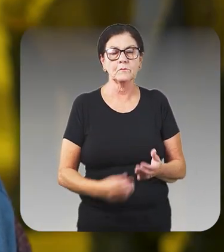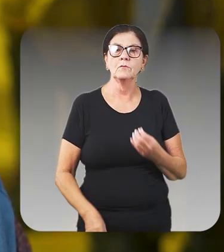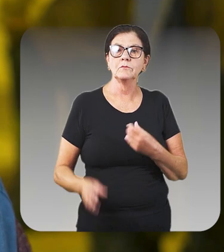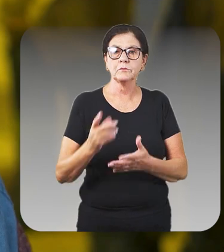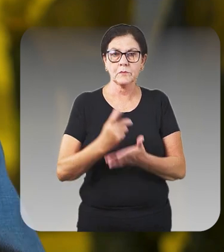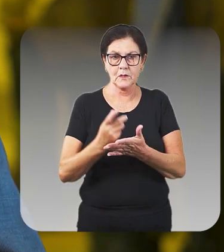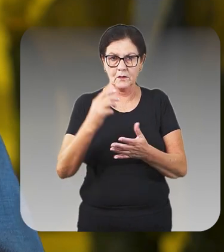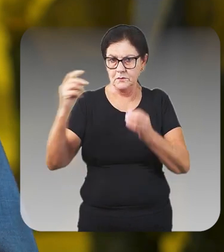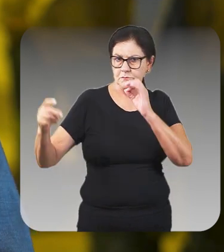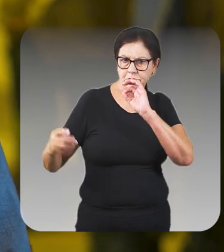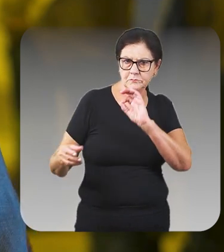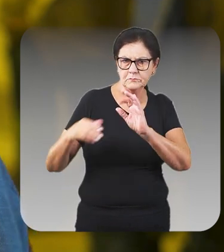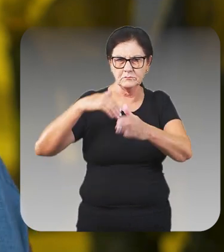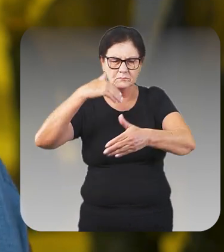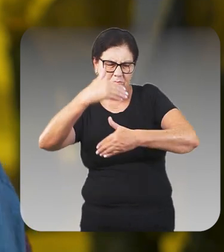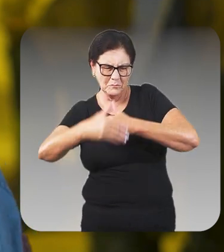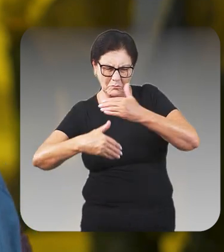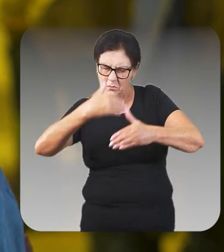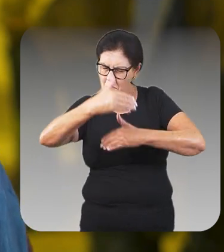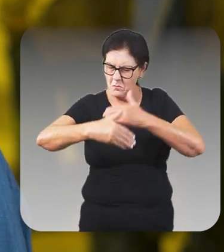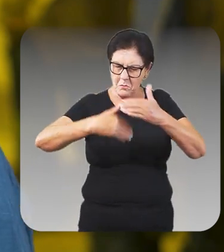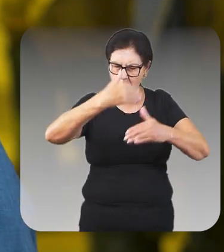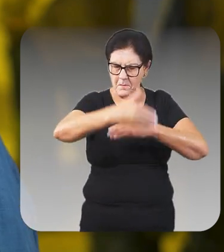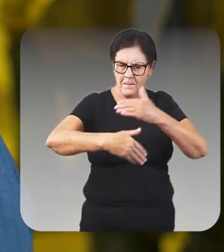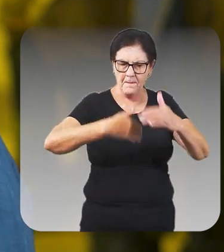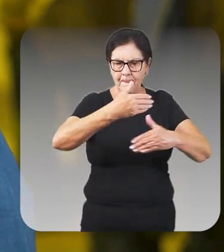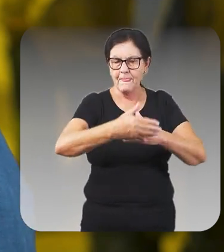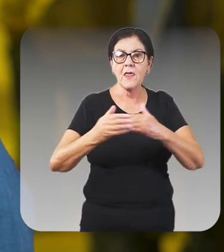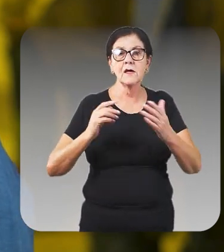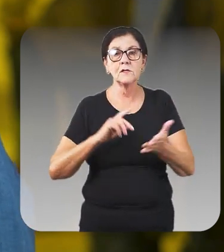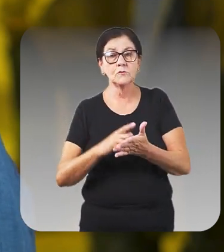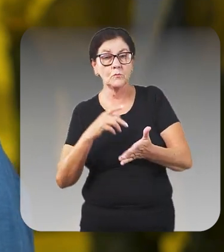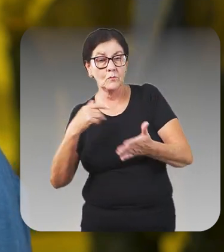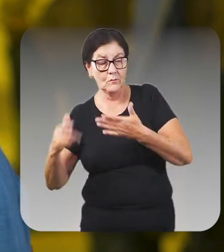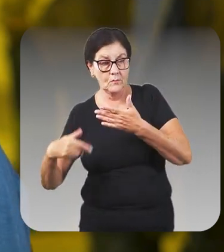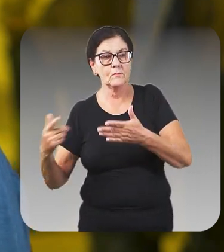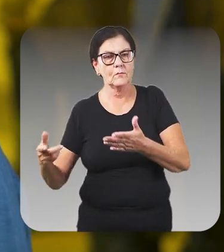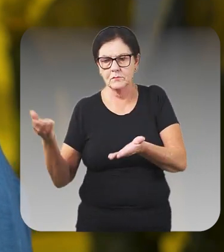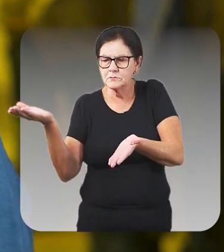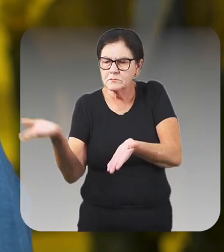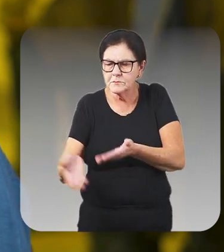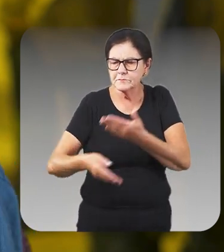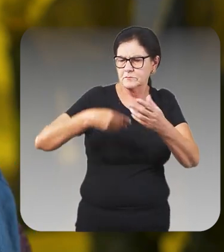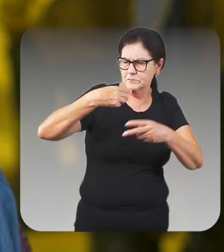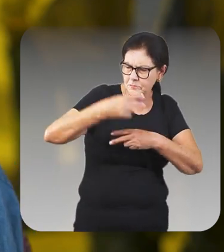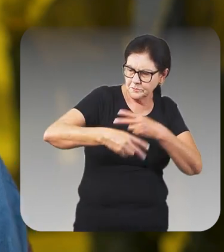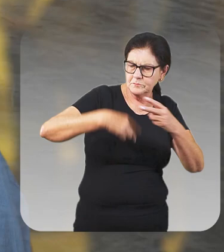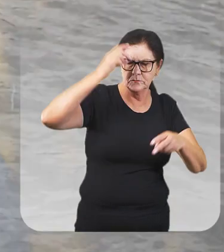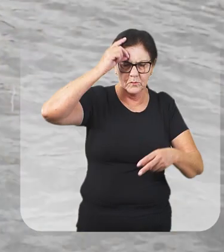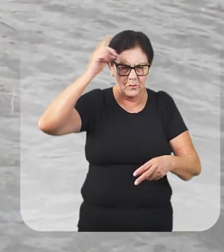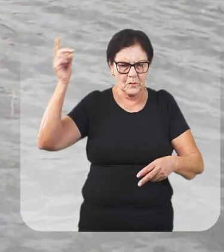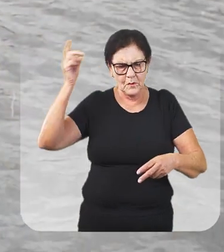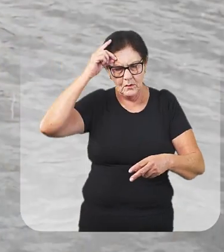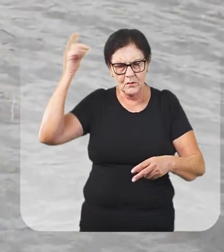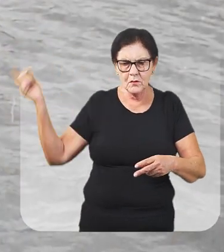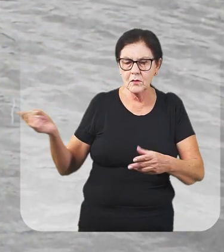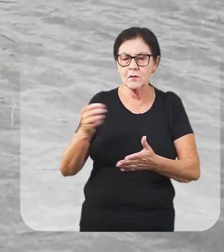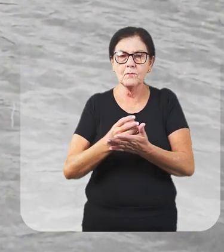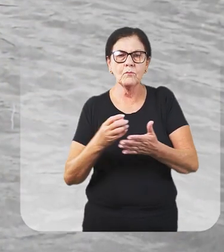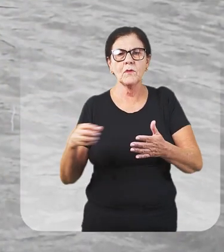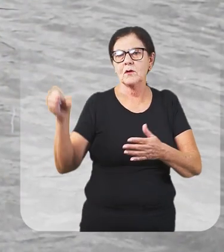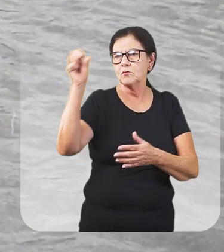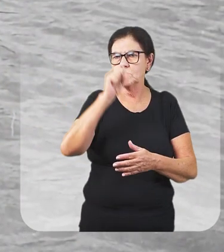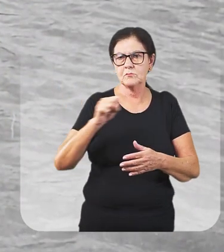mais técnicos da área de engenharia, de artilharia, estavam sempre participando do dia a dia da sociedade, construindo